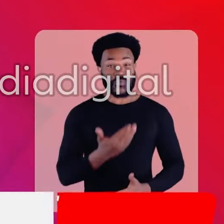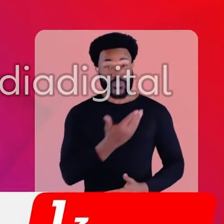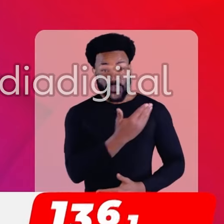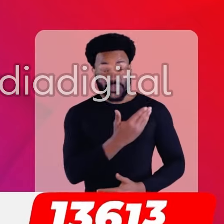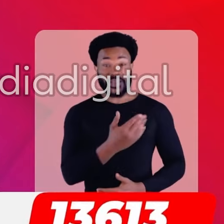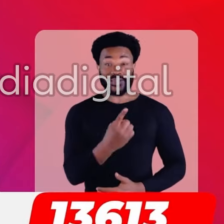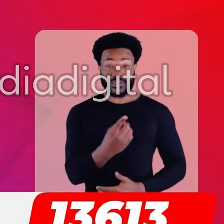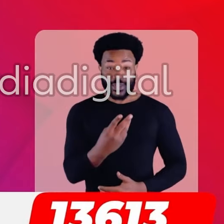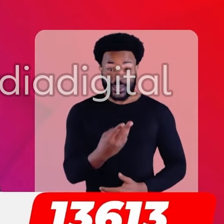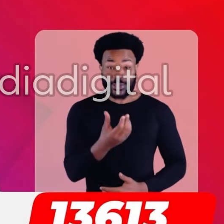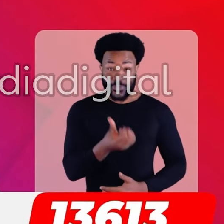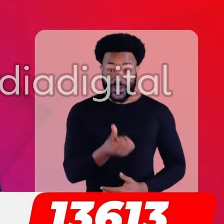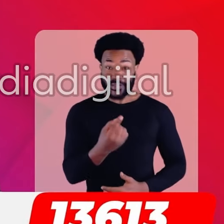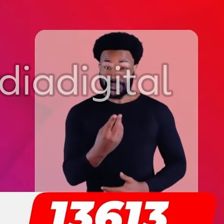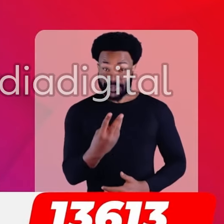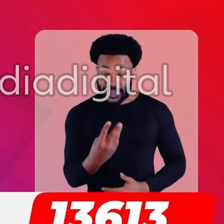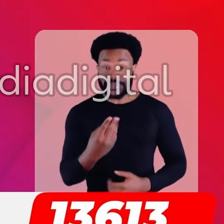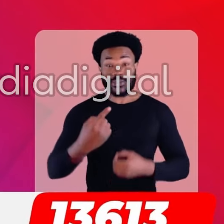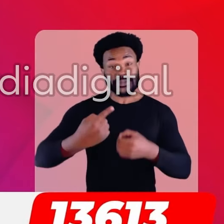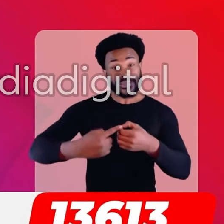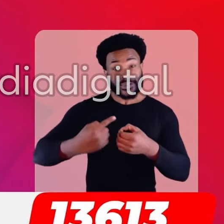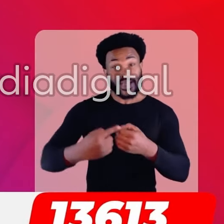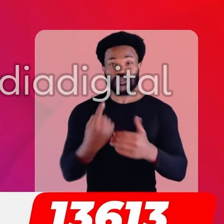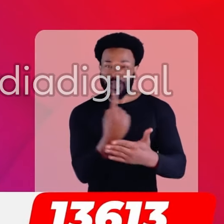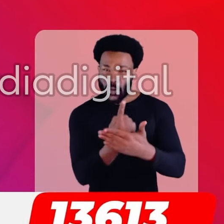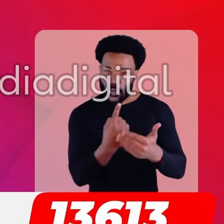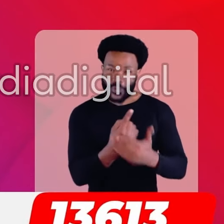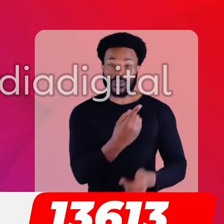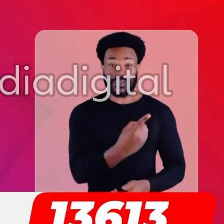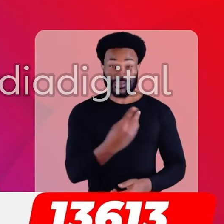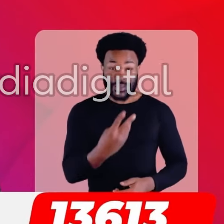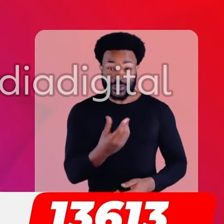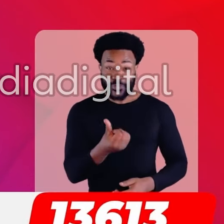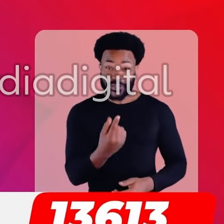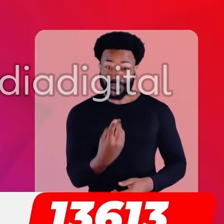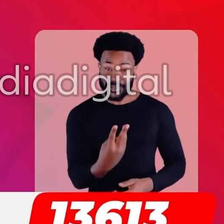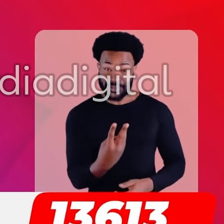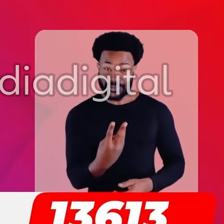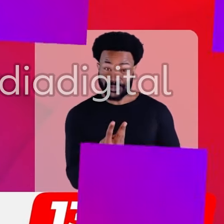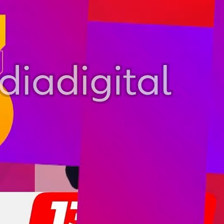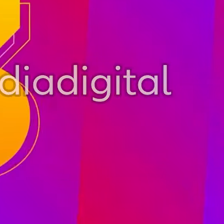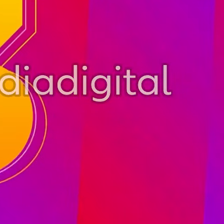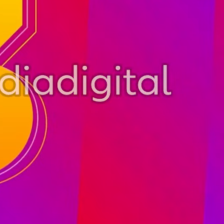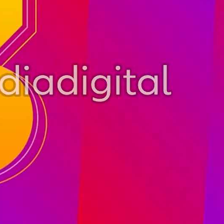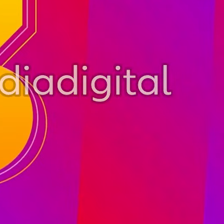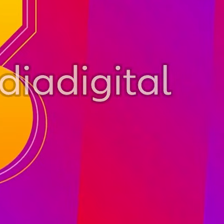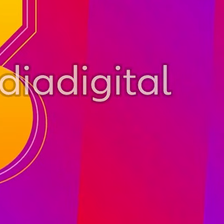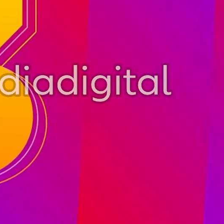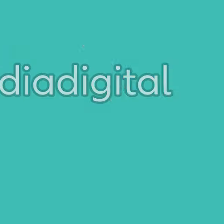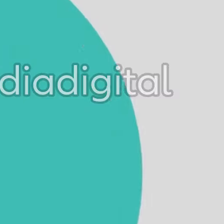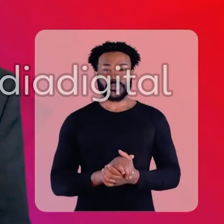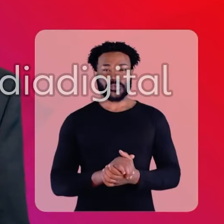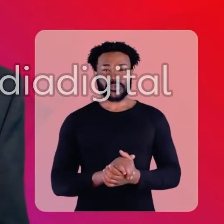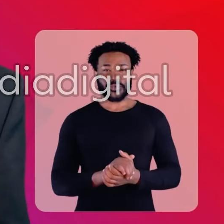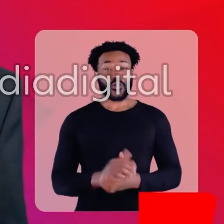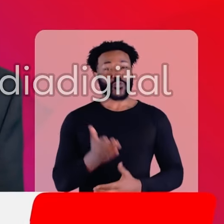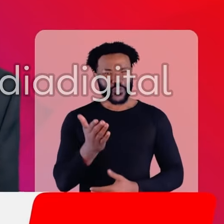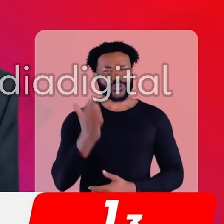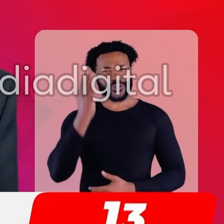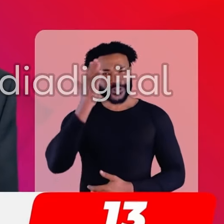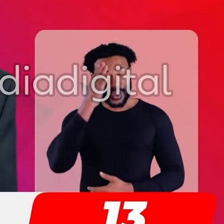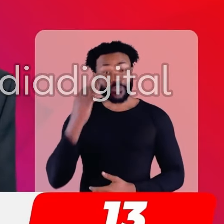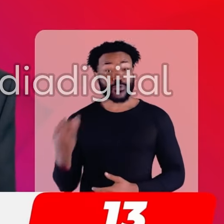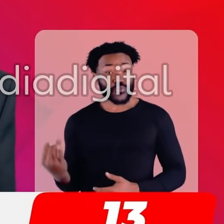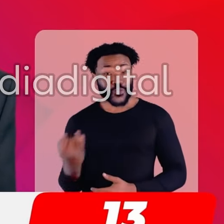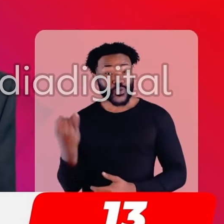Vereador Manuel Del Rio, 13613. Por uma cidade acolhedora, 13613. 13! Você